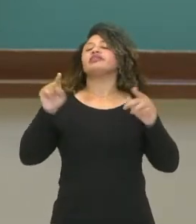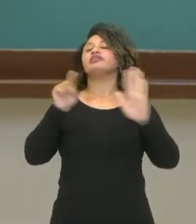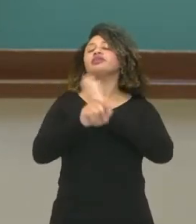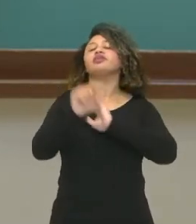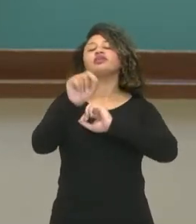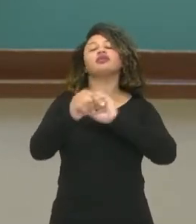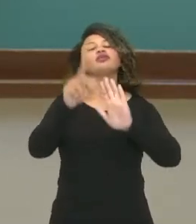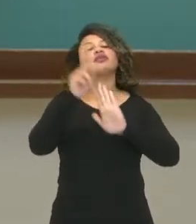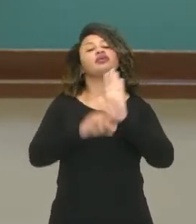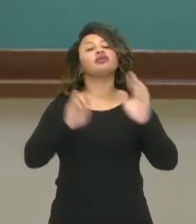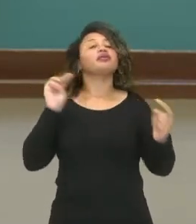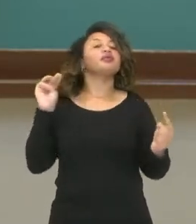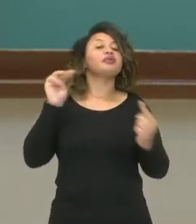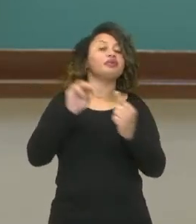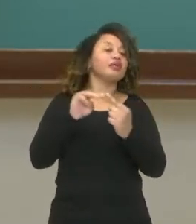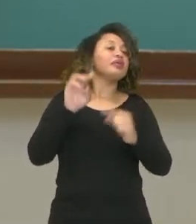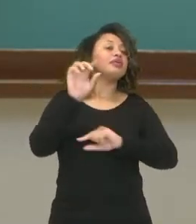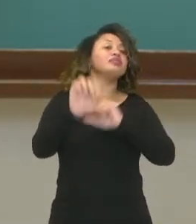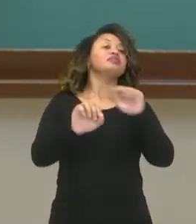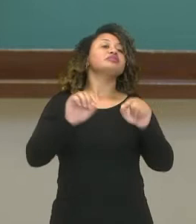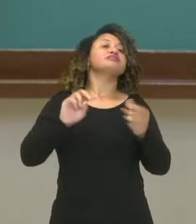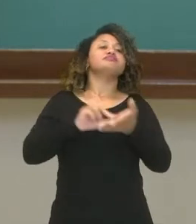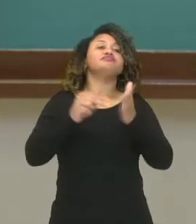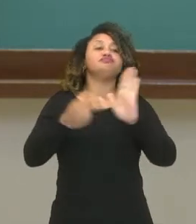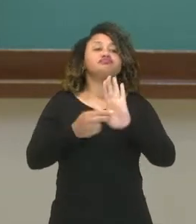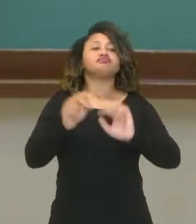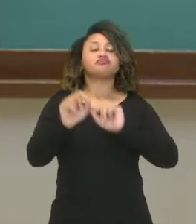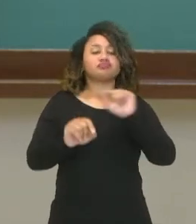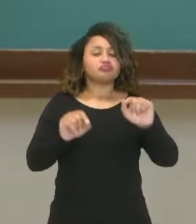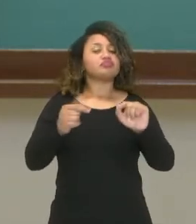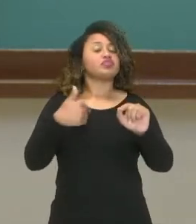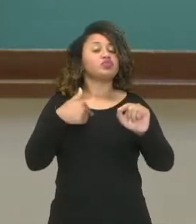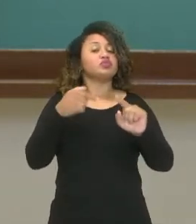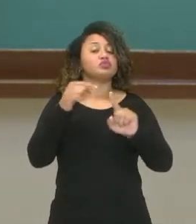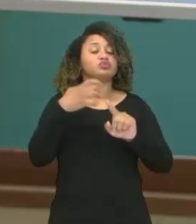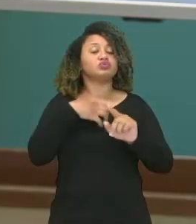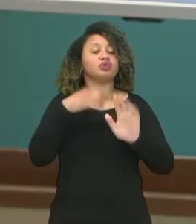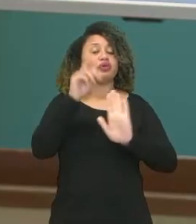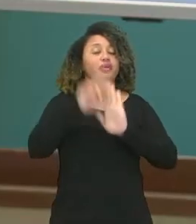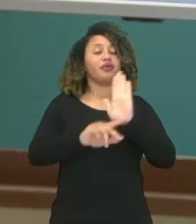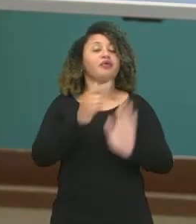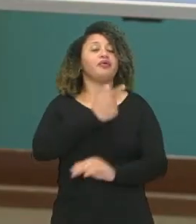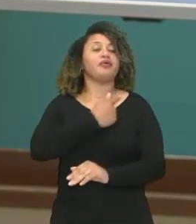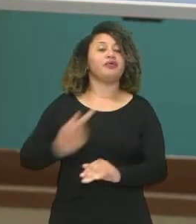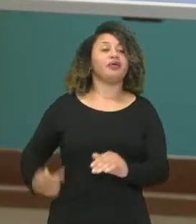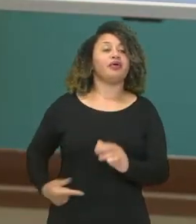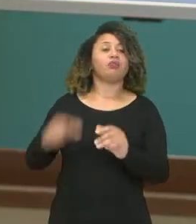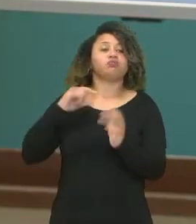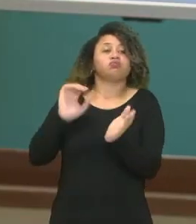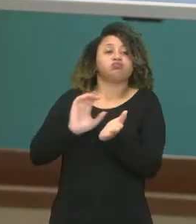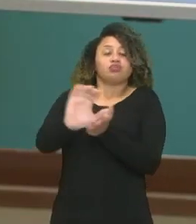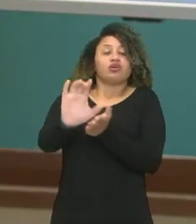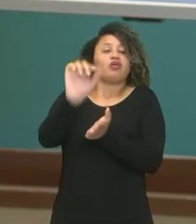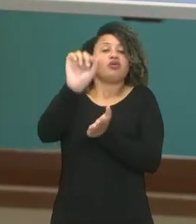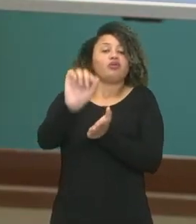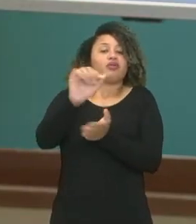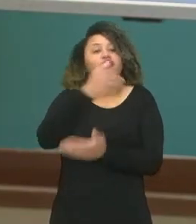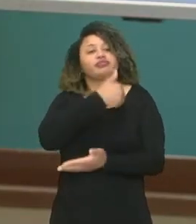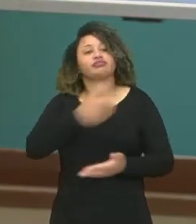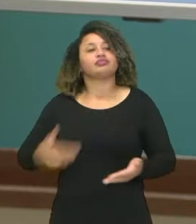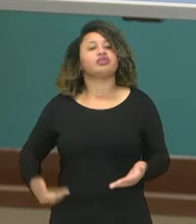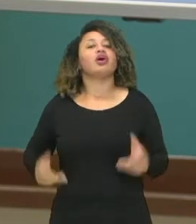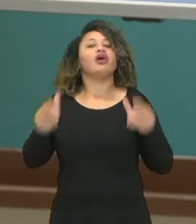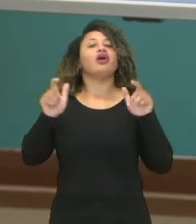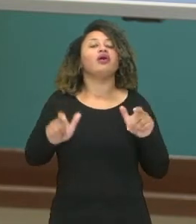de metas, e o plano de metas foi um plano de governo que previa investimentos públicos. Onde o